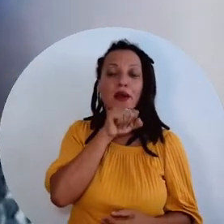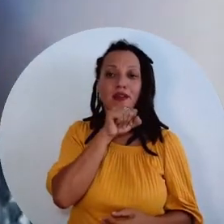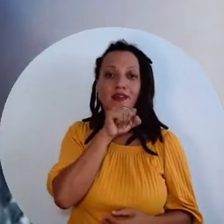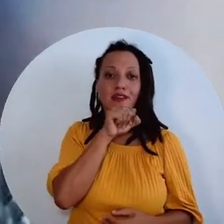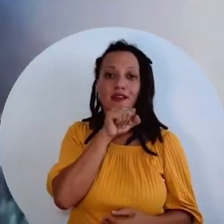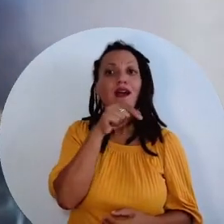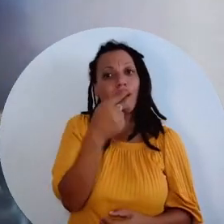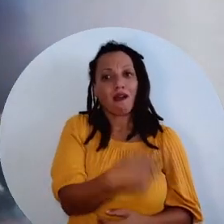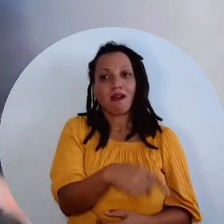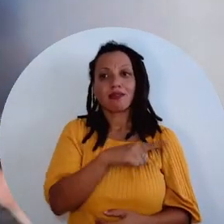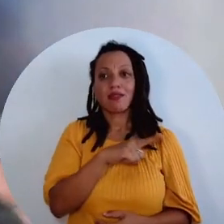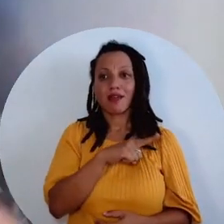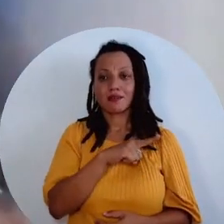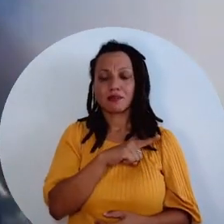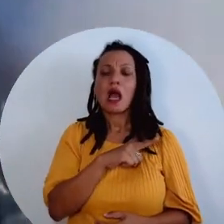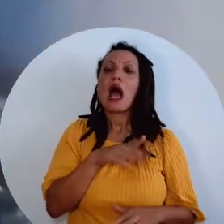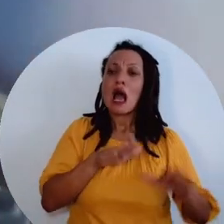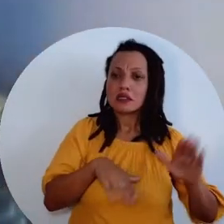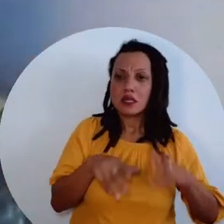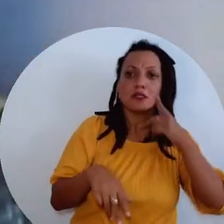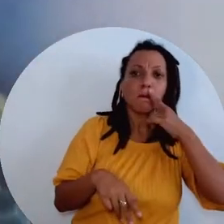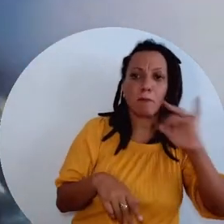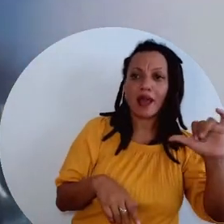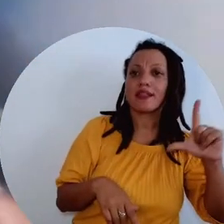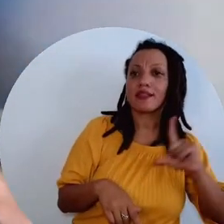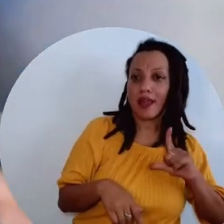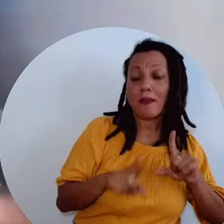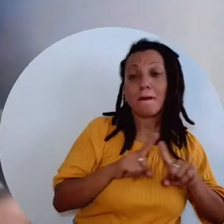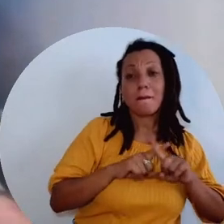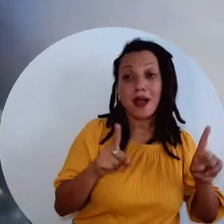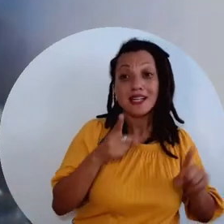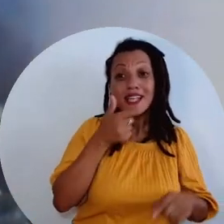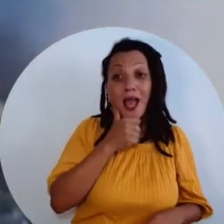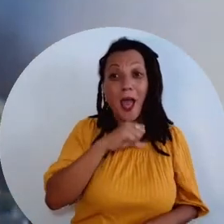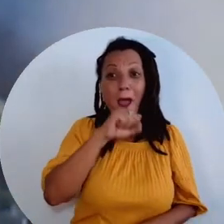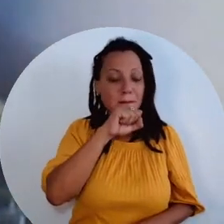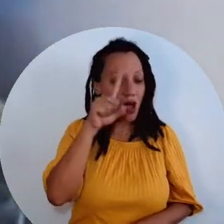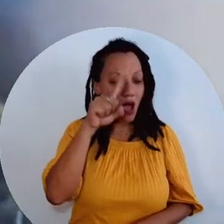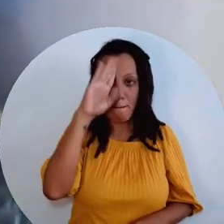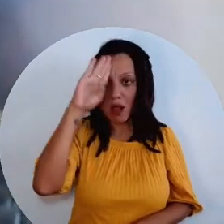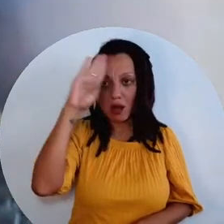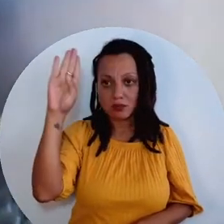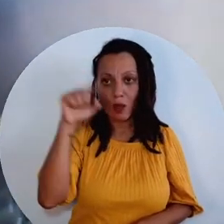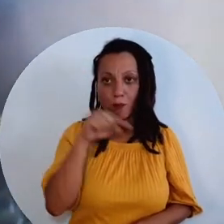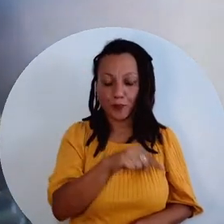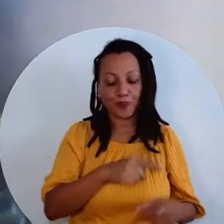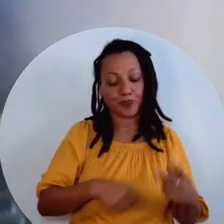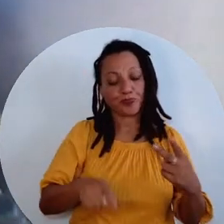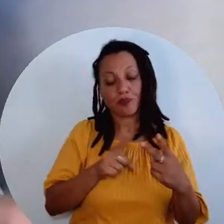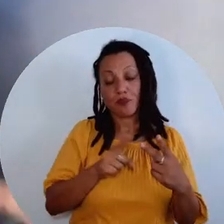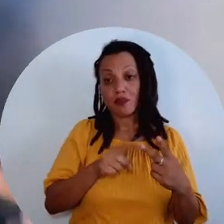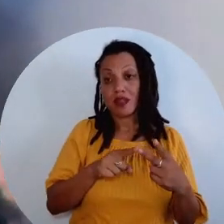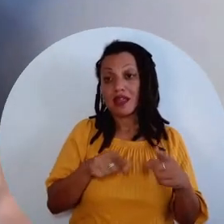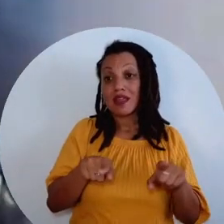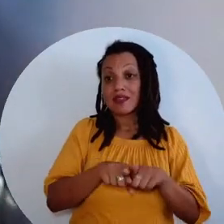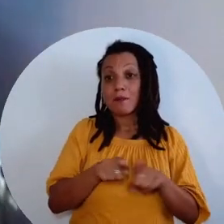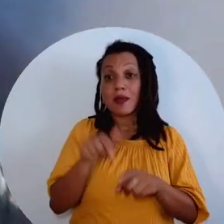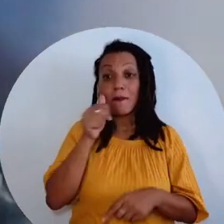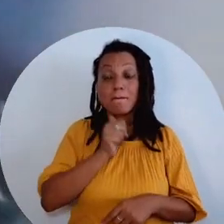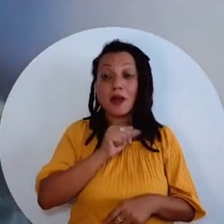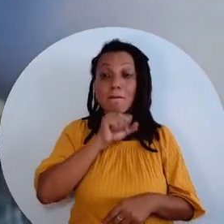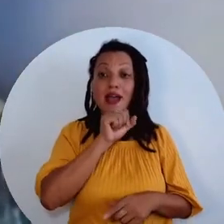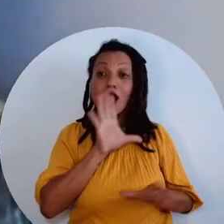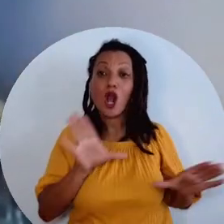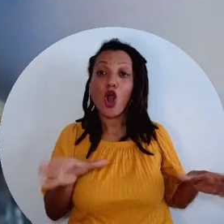palavra da mãe. Mesmo que haja ali um pai provedor, a última palavra é a da mãe, né? A gente também está falando das grandes